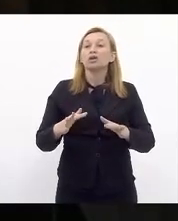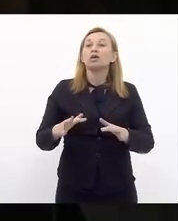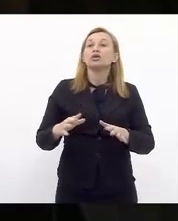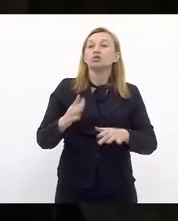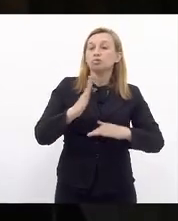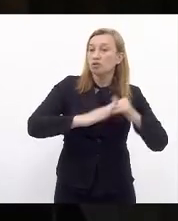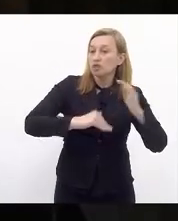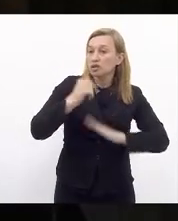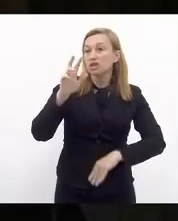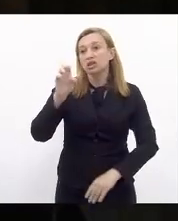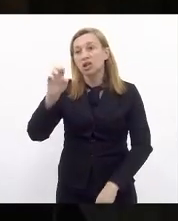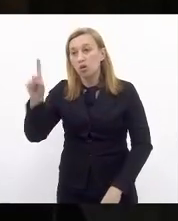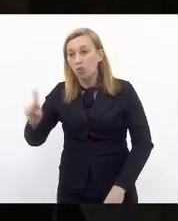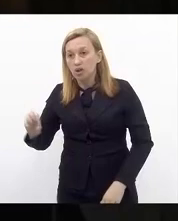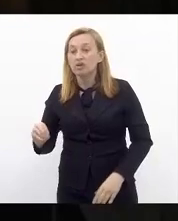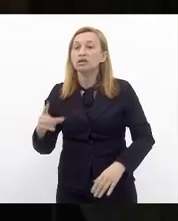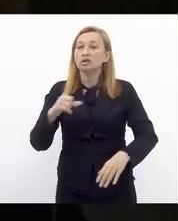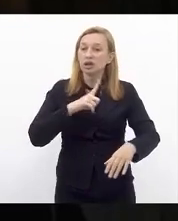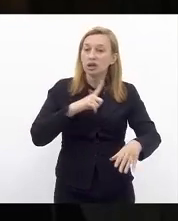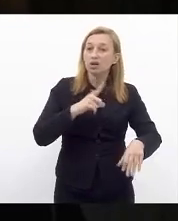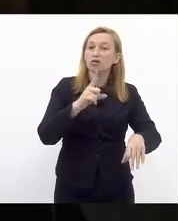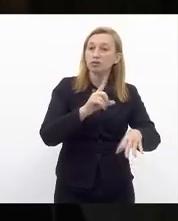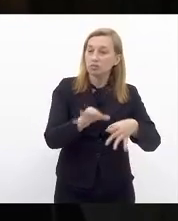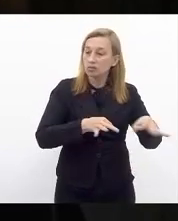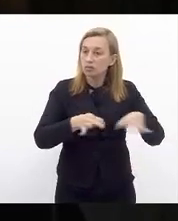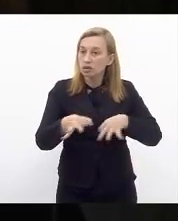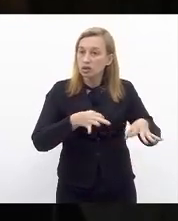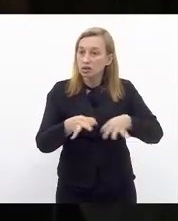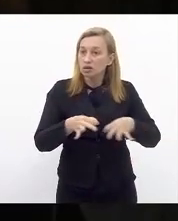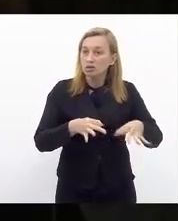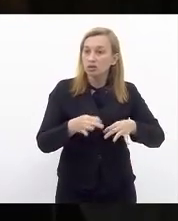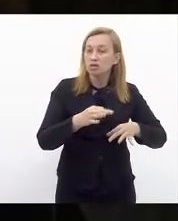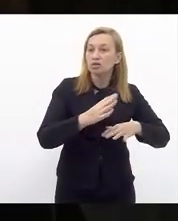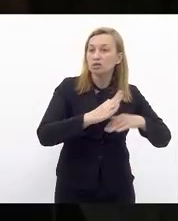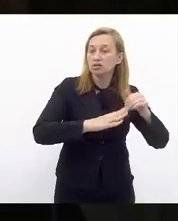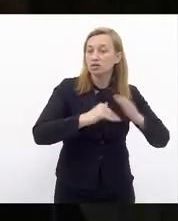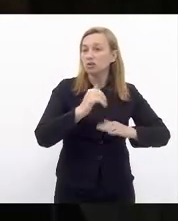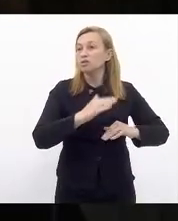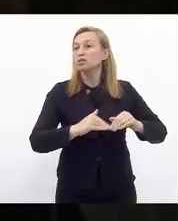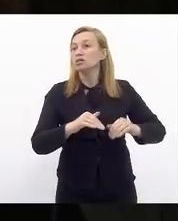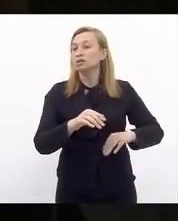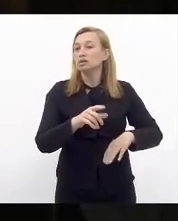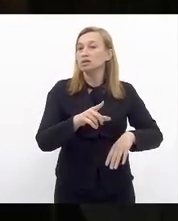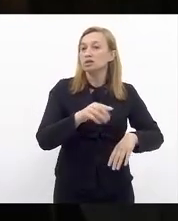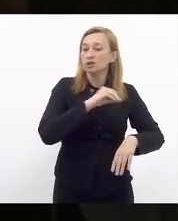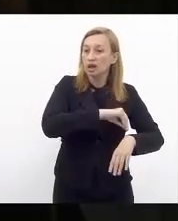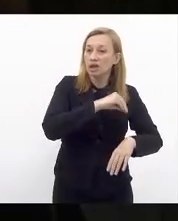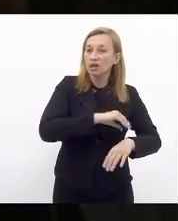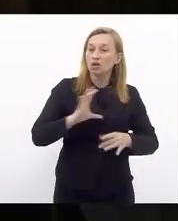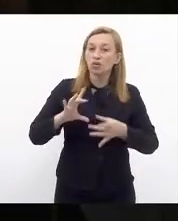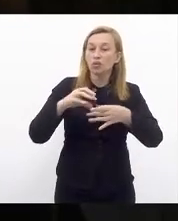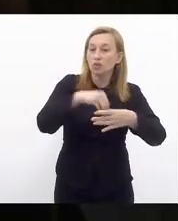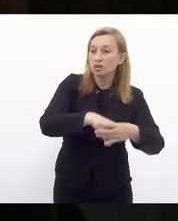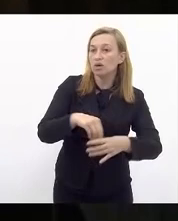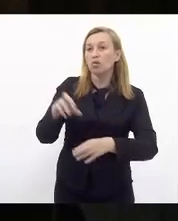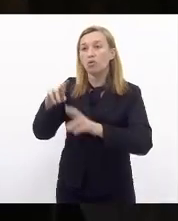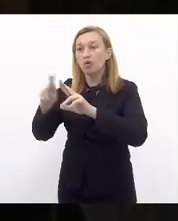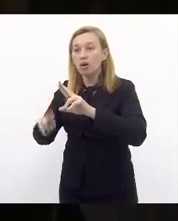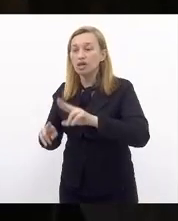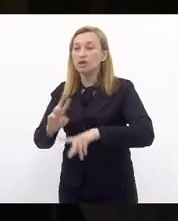da wizo terão plano de cargos carreiras e salários seja através é uma fusão incorporação qual herdy